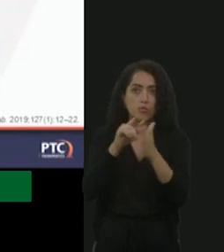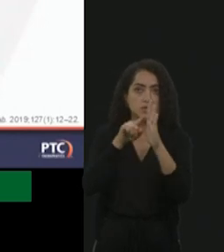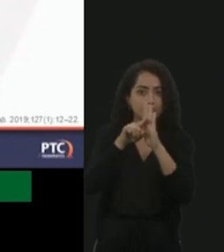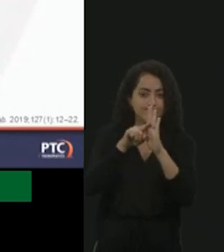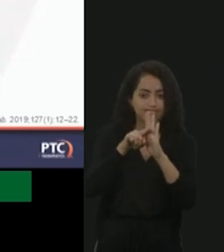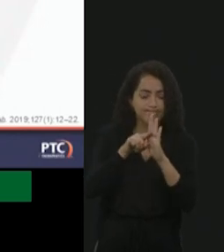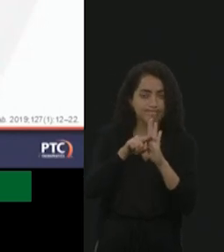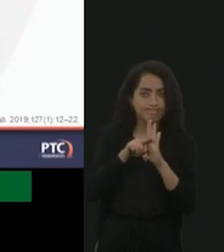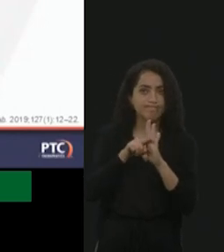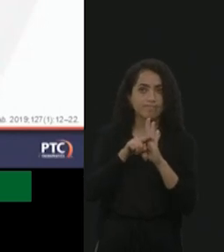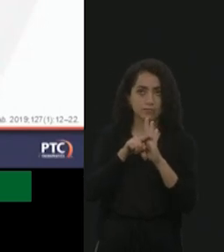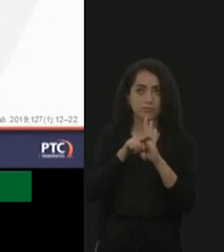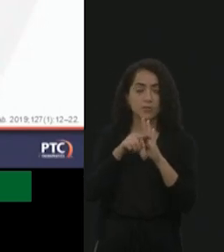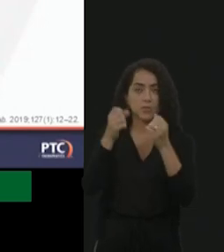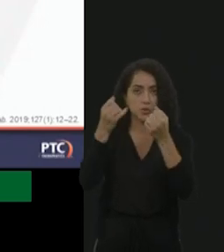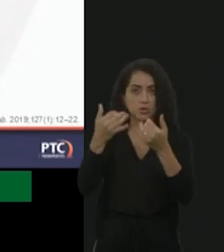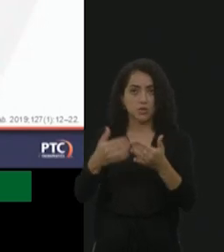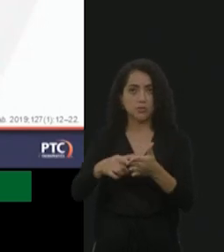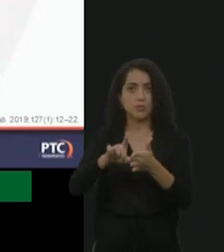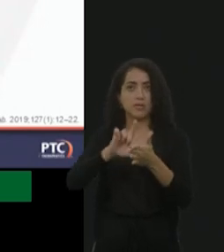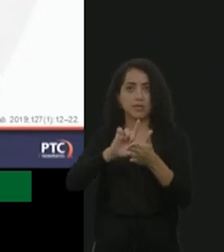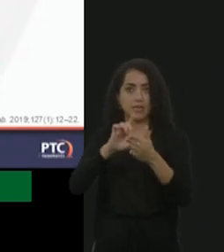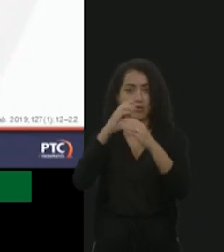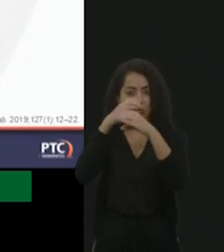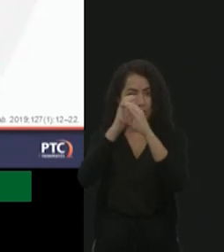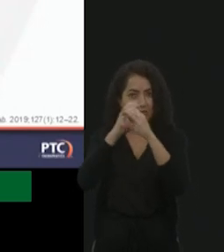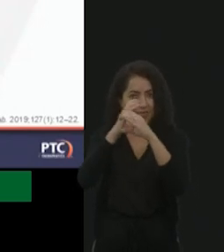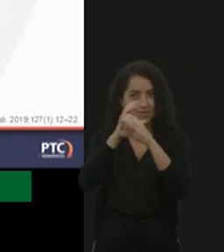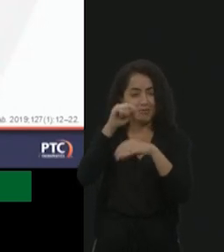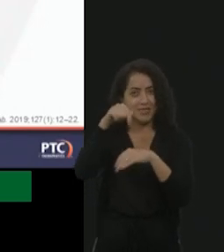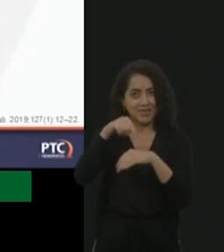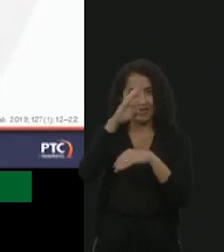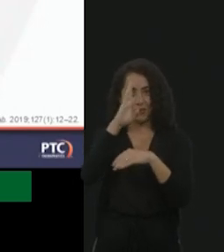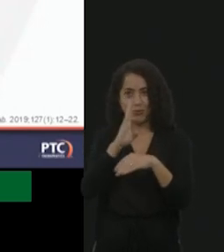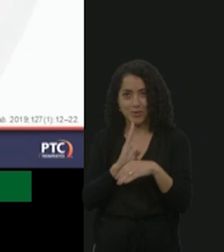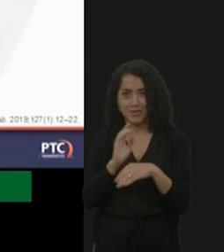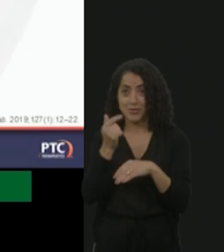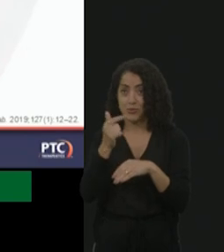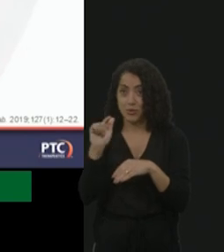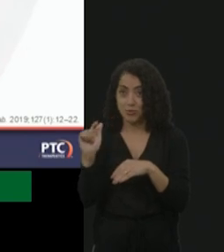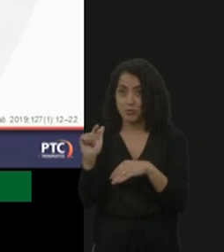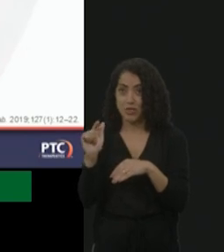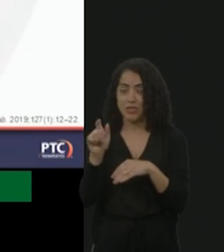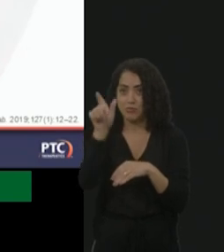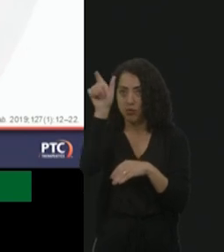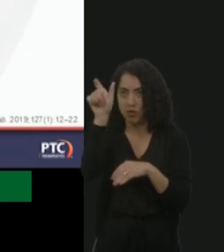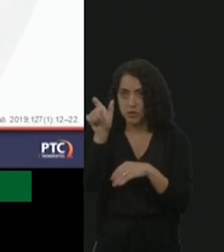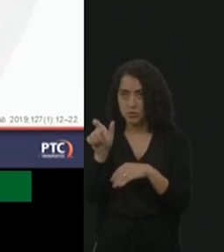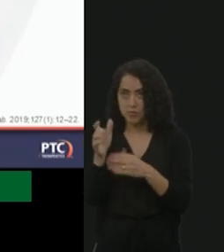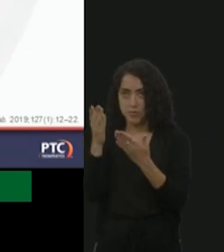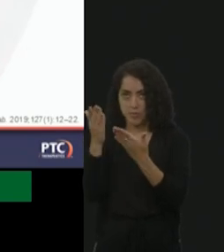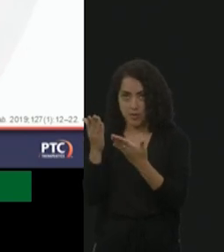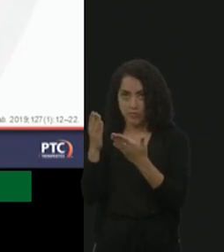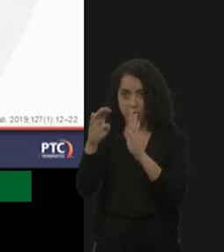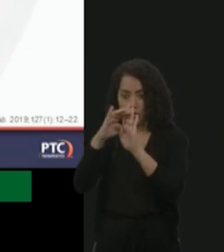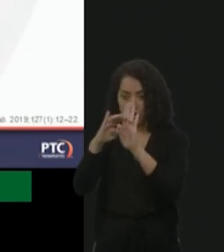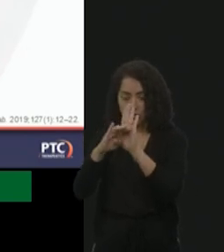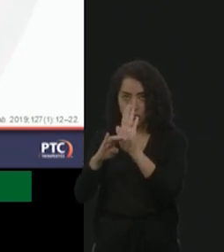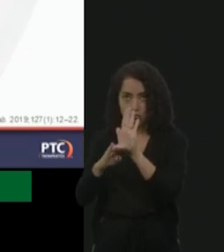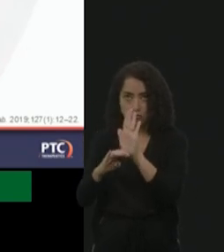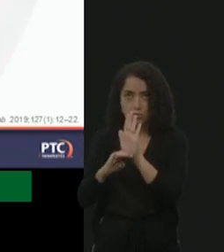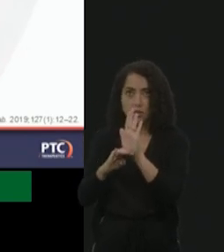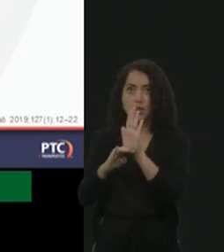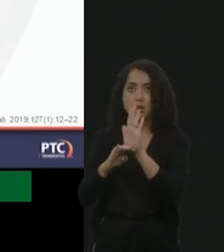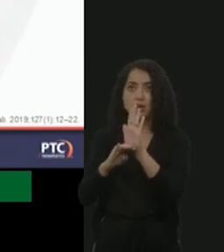Então, eu comentei anteriormente daquele exame que não está disponível no Brasil, né? Por esse perfil aqui, o que está aumentado e diminuído, a gente consegue achar o erro